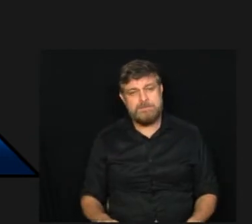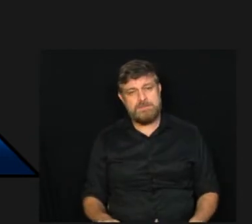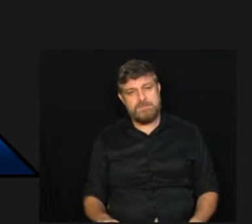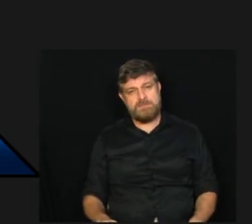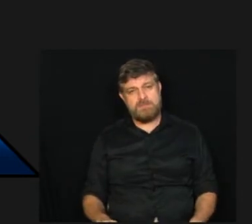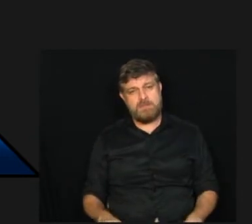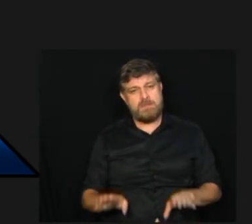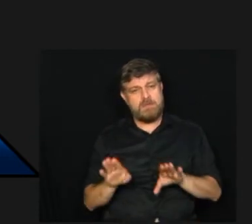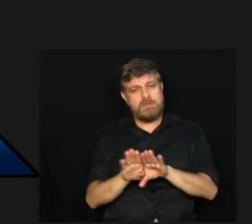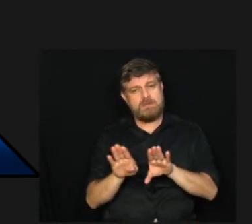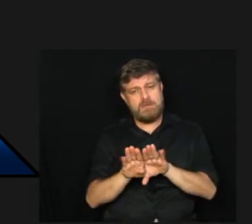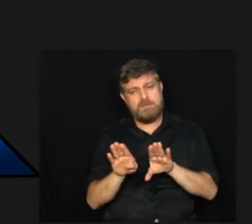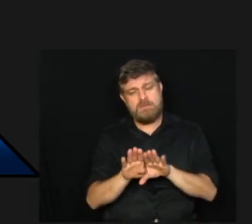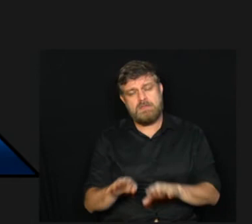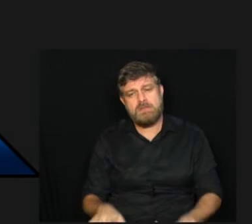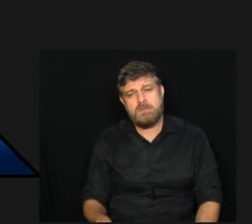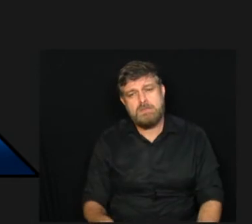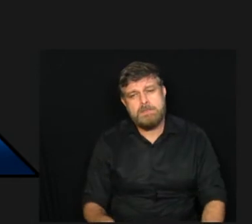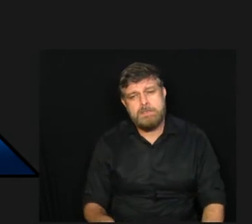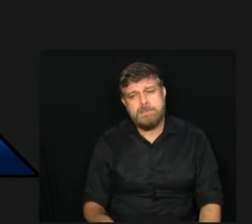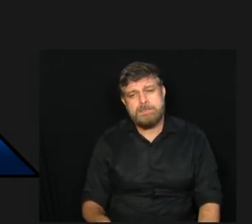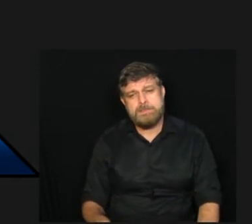E